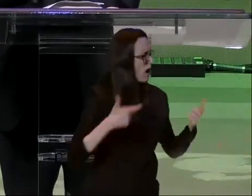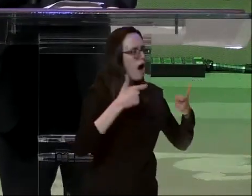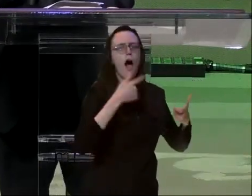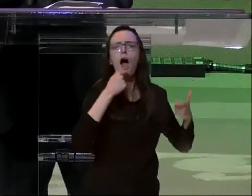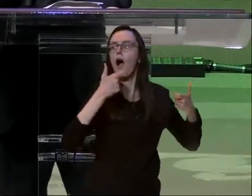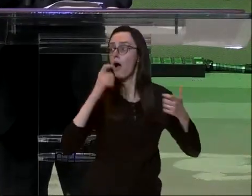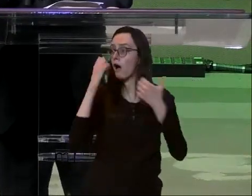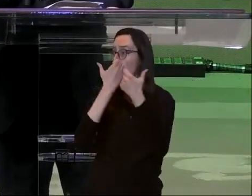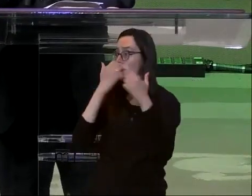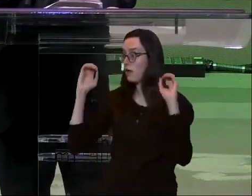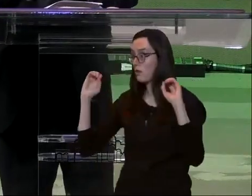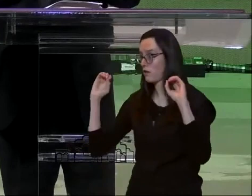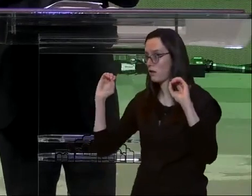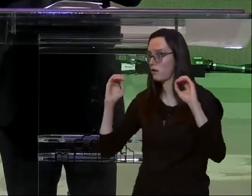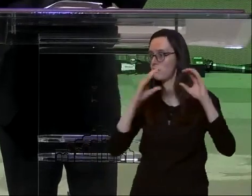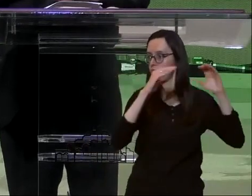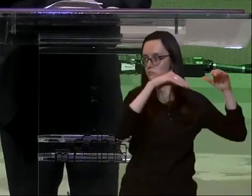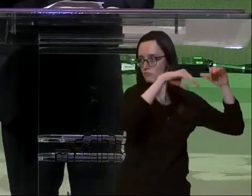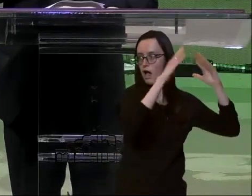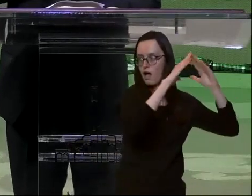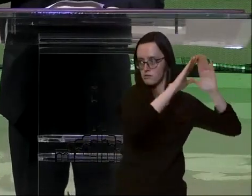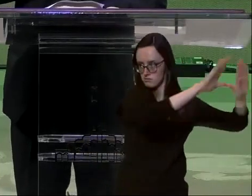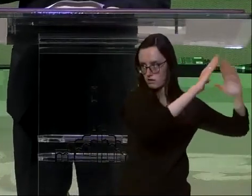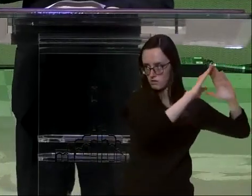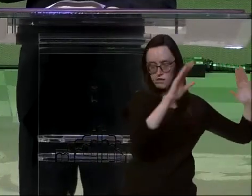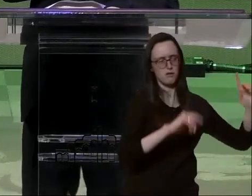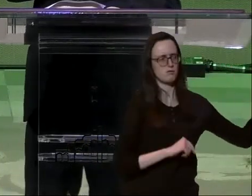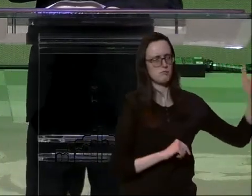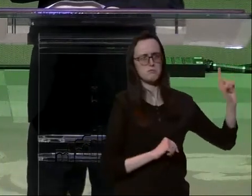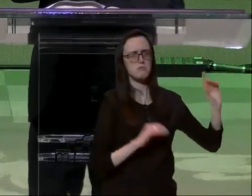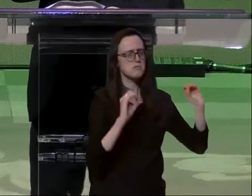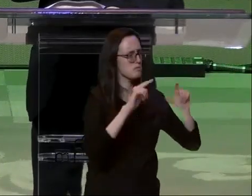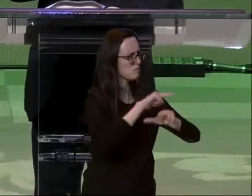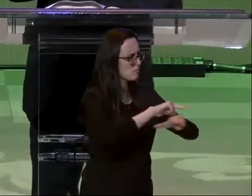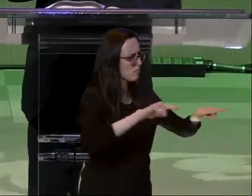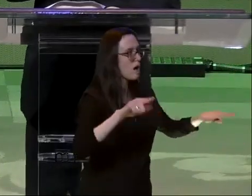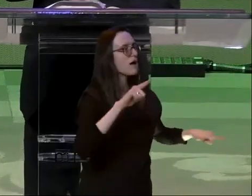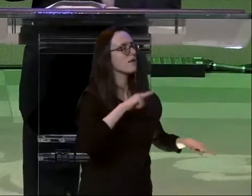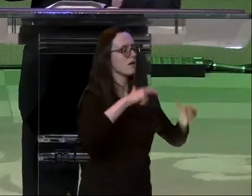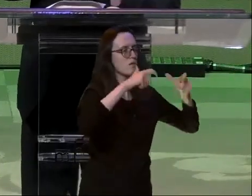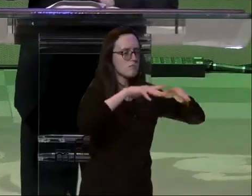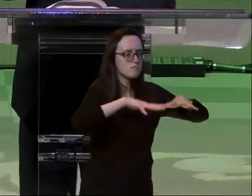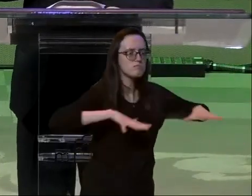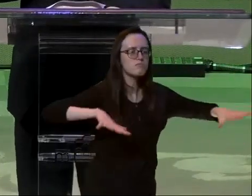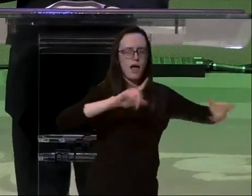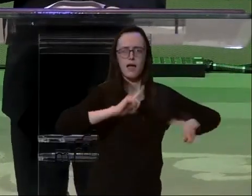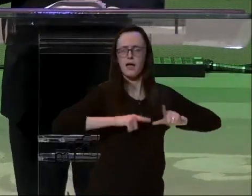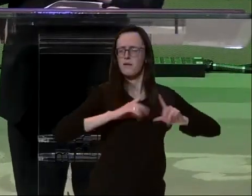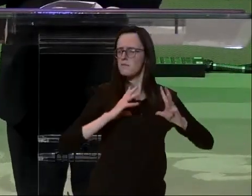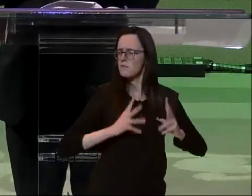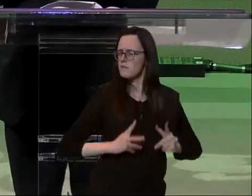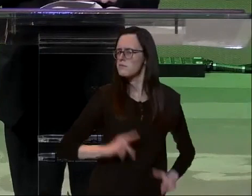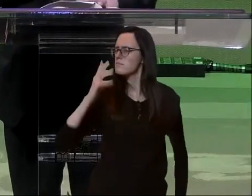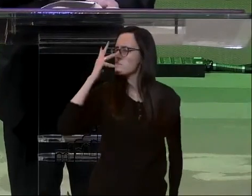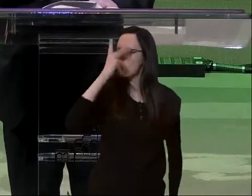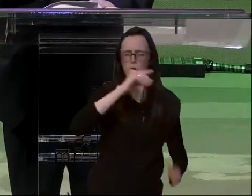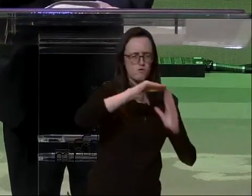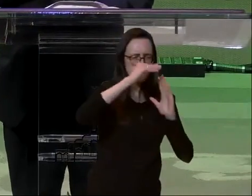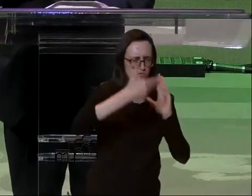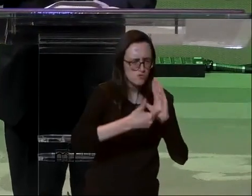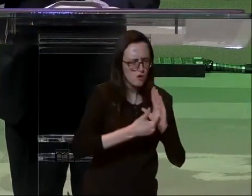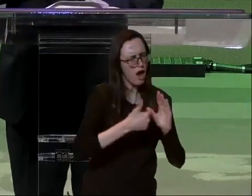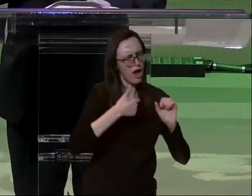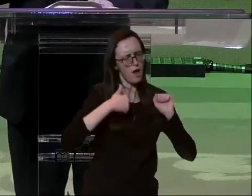porventura Abana e Farfar, rios de Damasco, melhores do que todas as águas de Israel? Não poderia